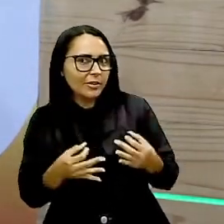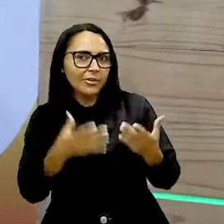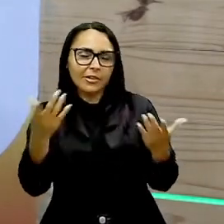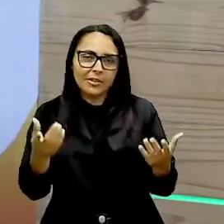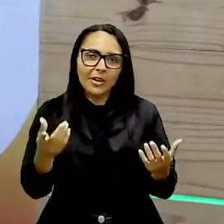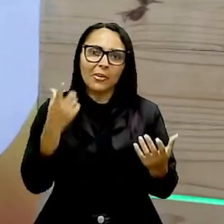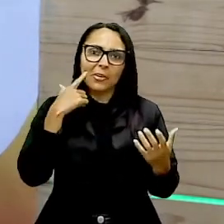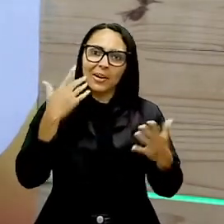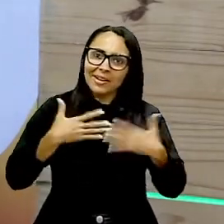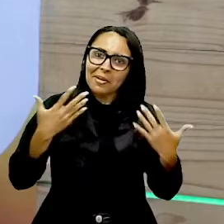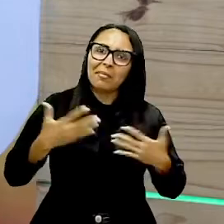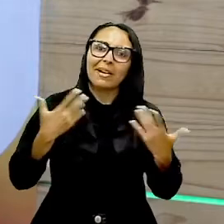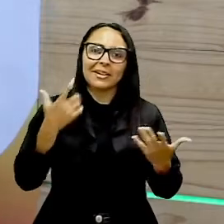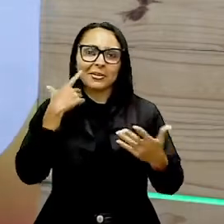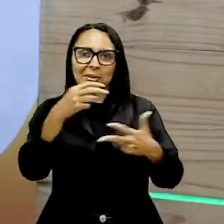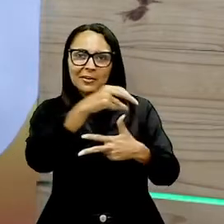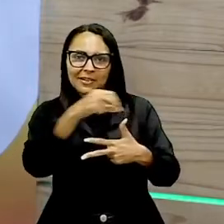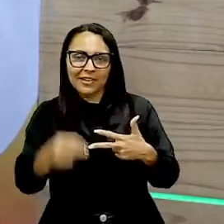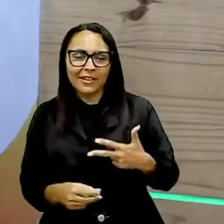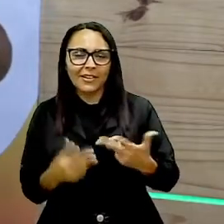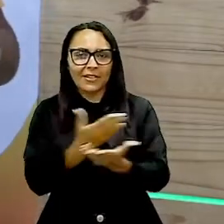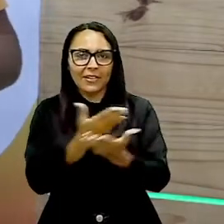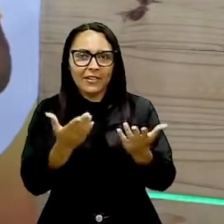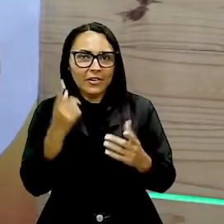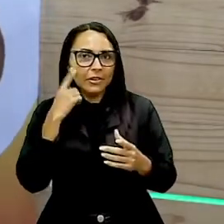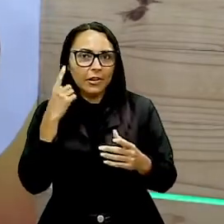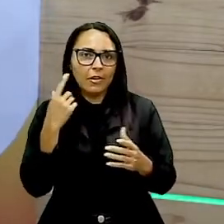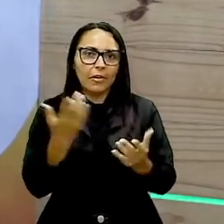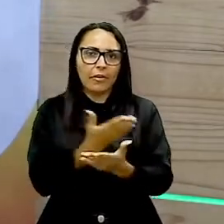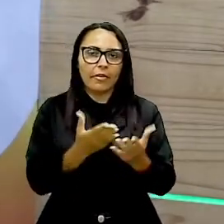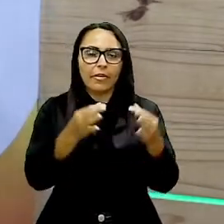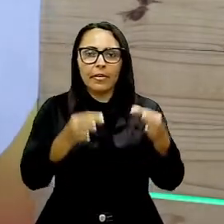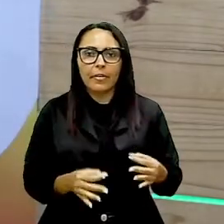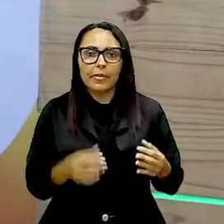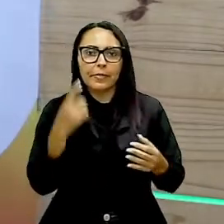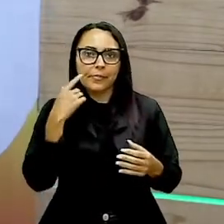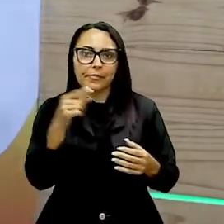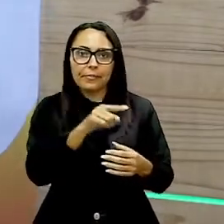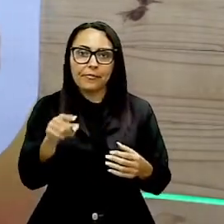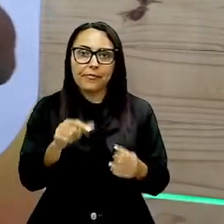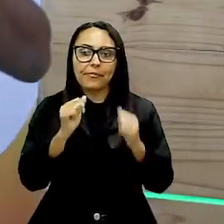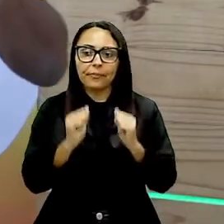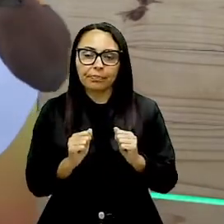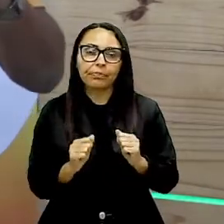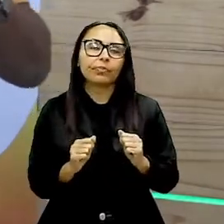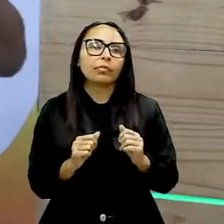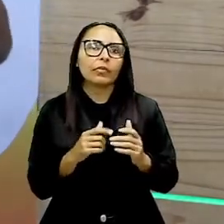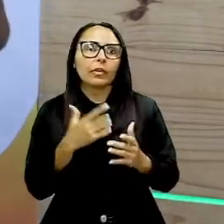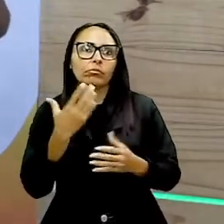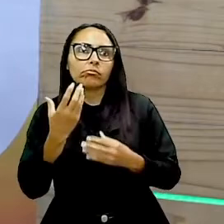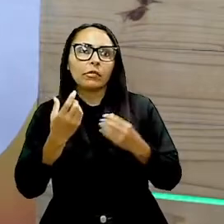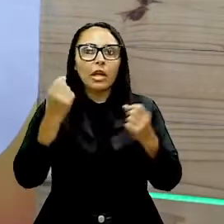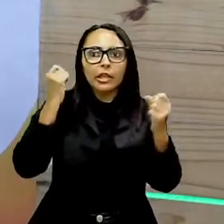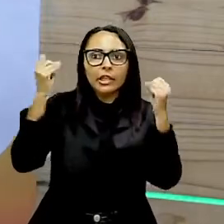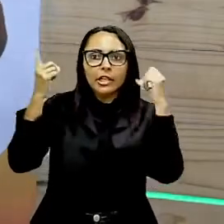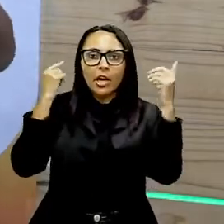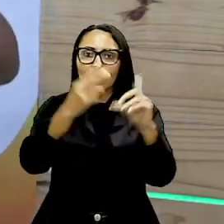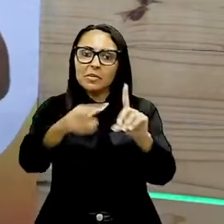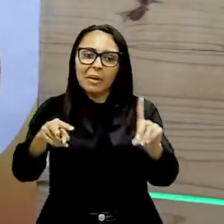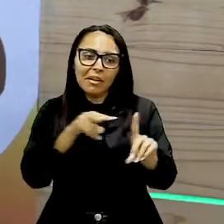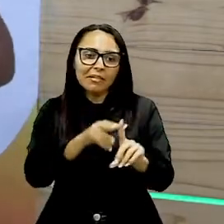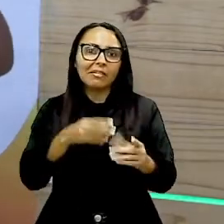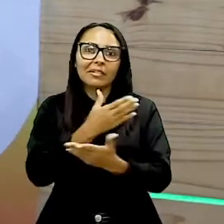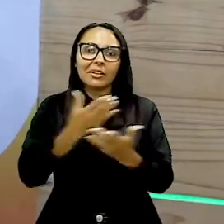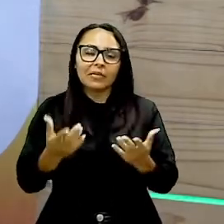prontos, animados para o Enem. Olha aí, hein? O simulado é exatamente para que você possa, assim, criar essa